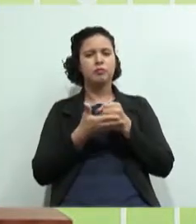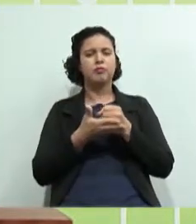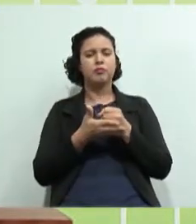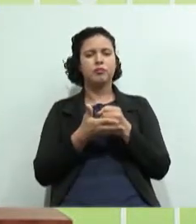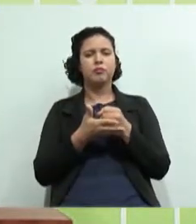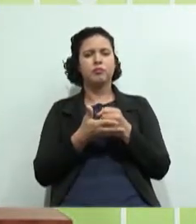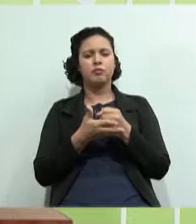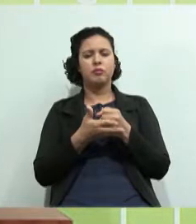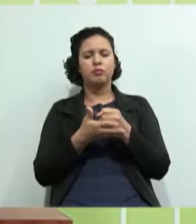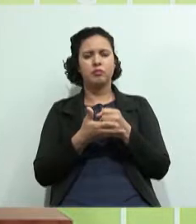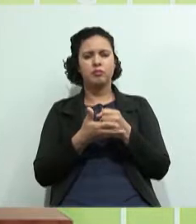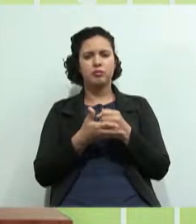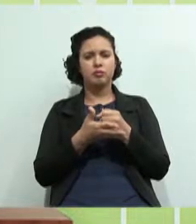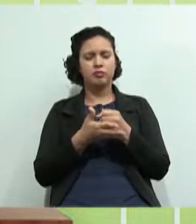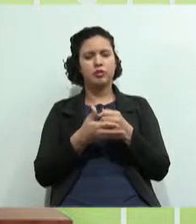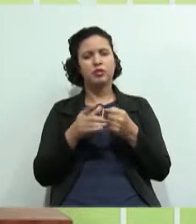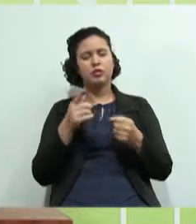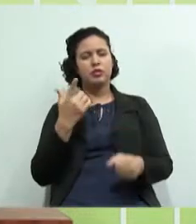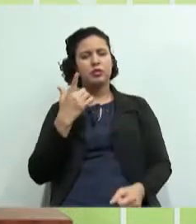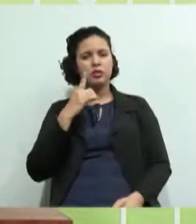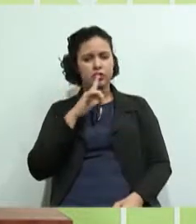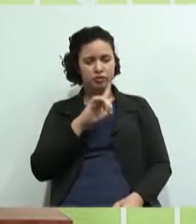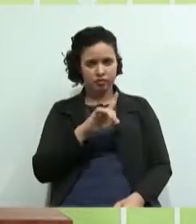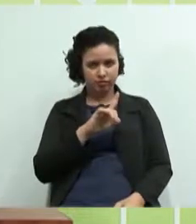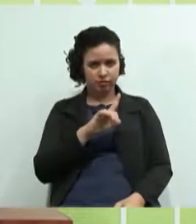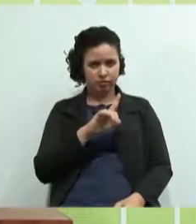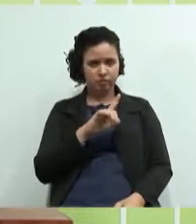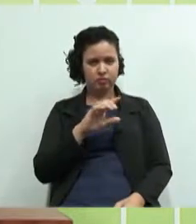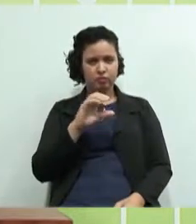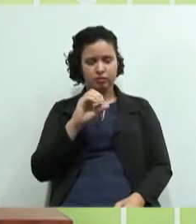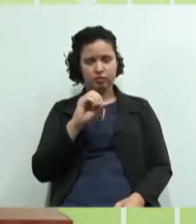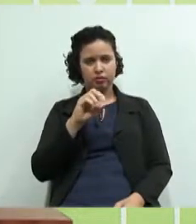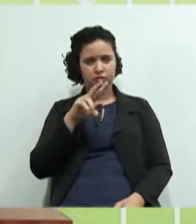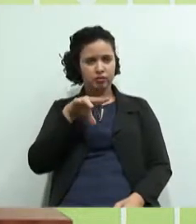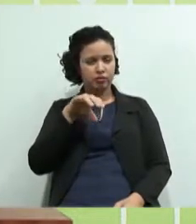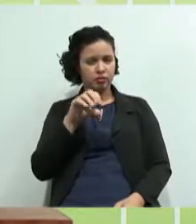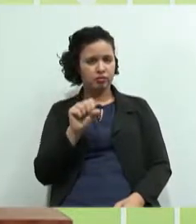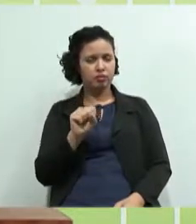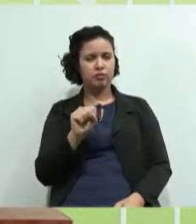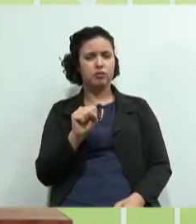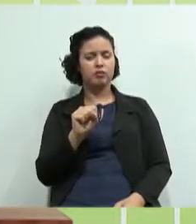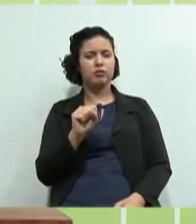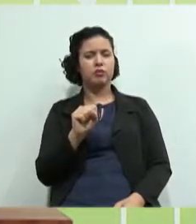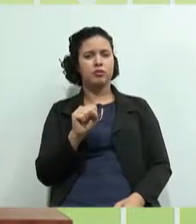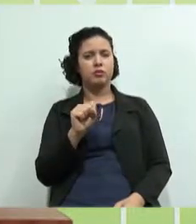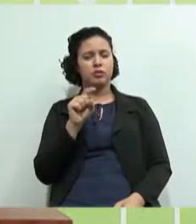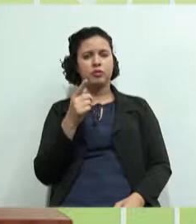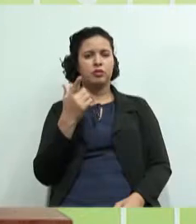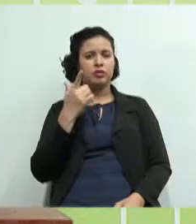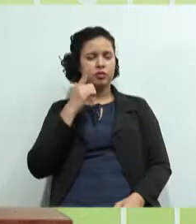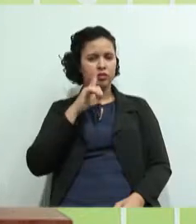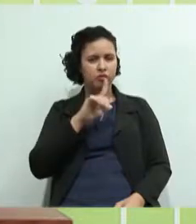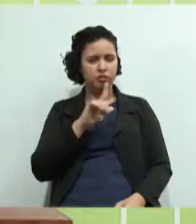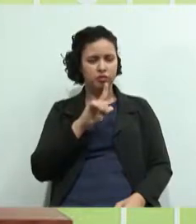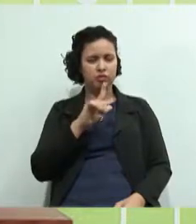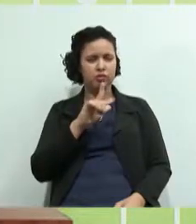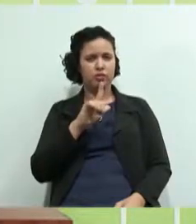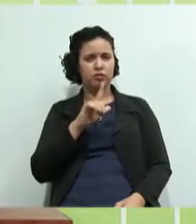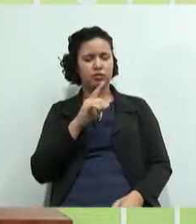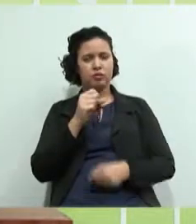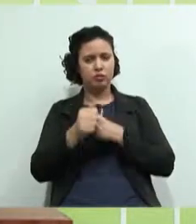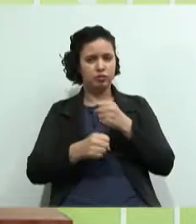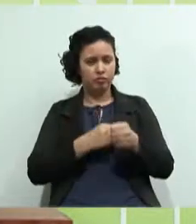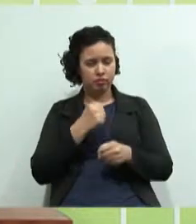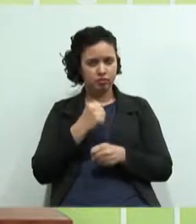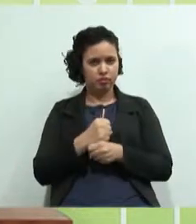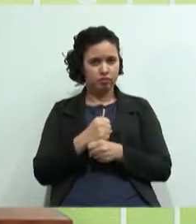situação. Você encontra ovos de Páscoa o ano inteiro no supermercado? Você encontra panetone o ano inteiro no supermercado?